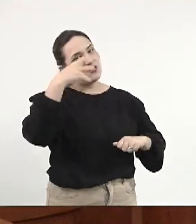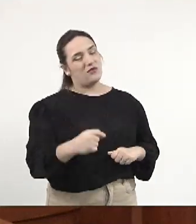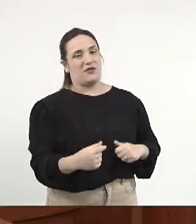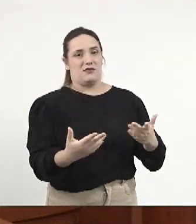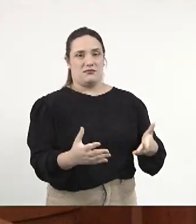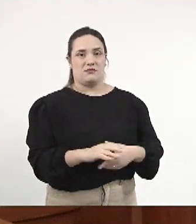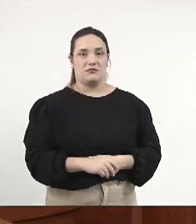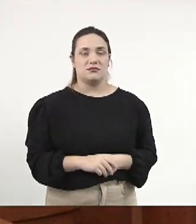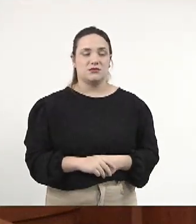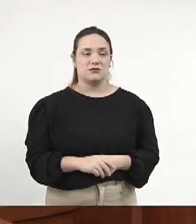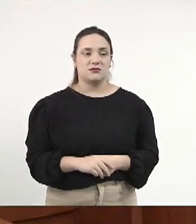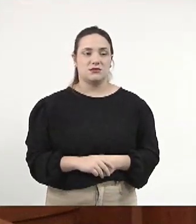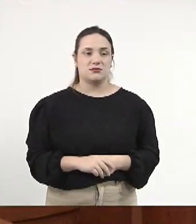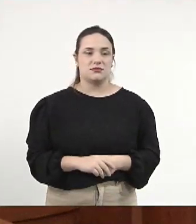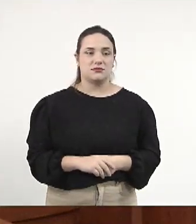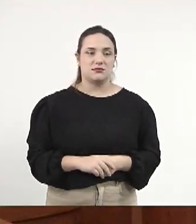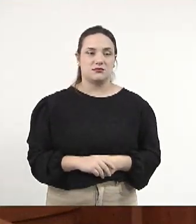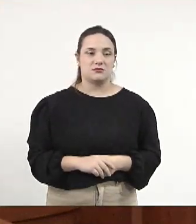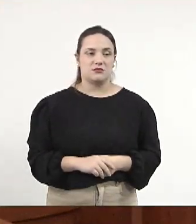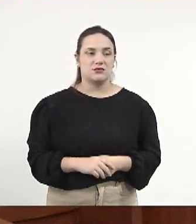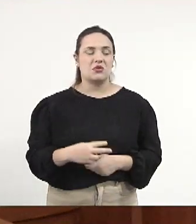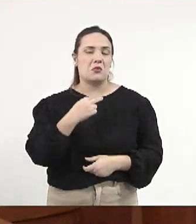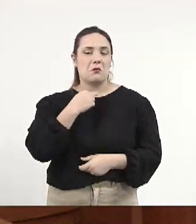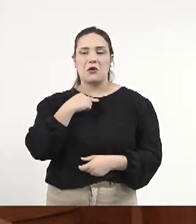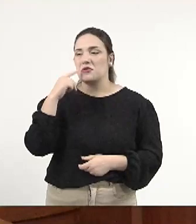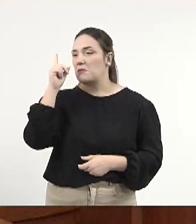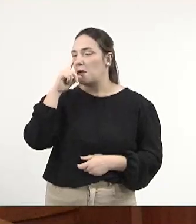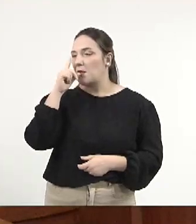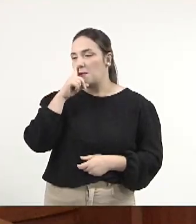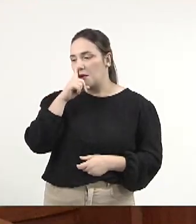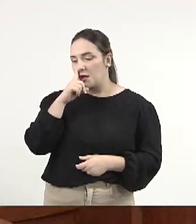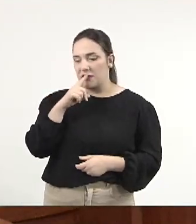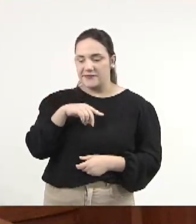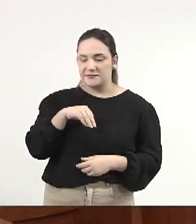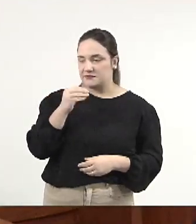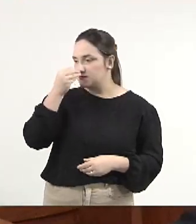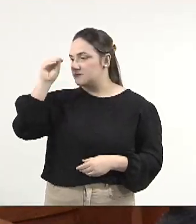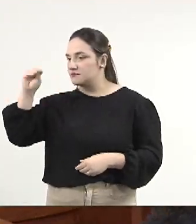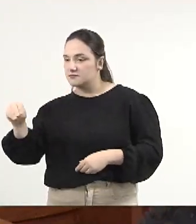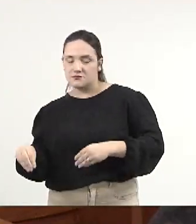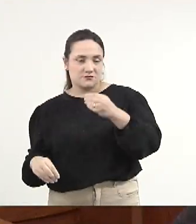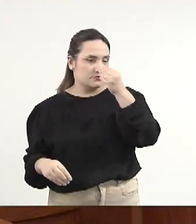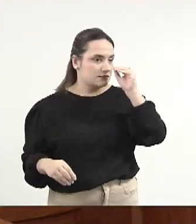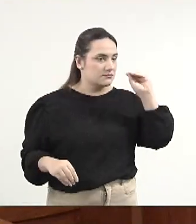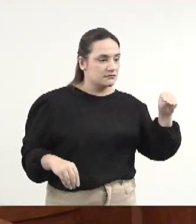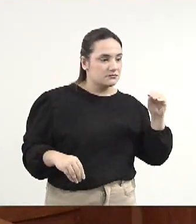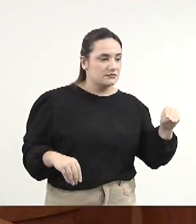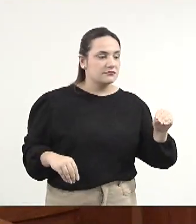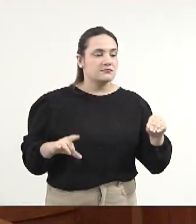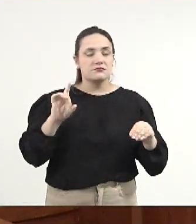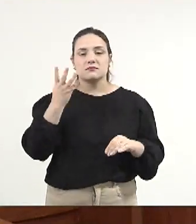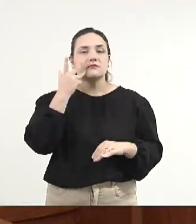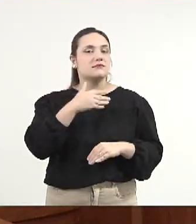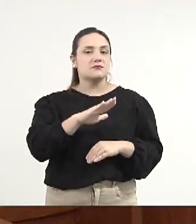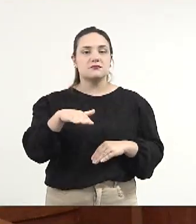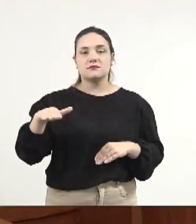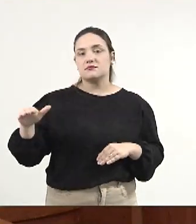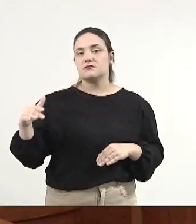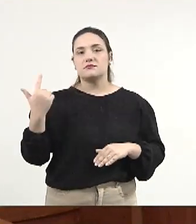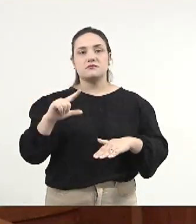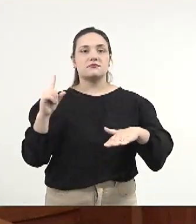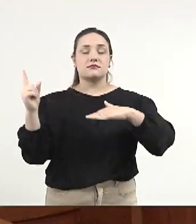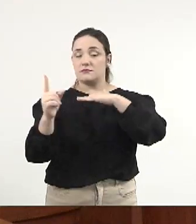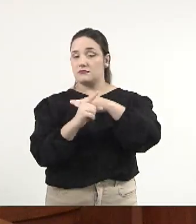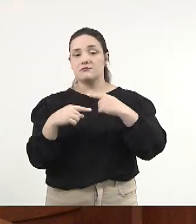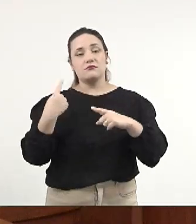todas. Não dá mais para essas mães serem jogadas de um lugar para o outro e ficar as suas crianças sem esse atendimento,